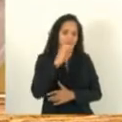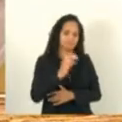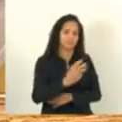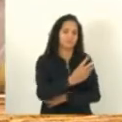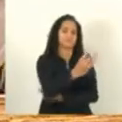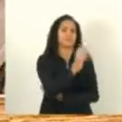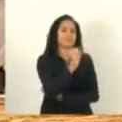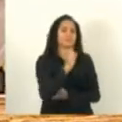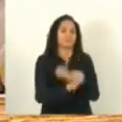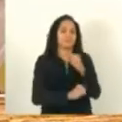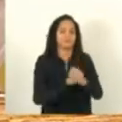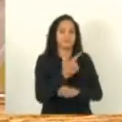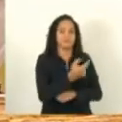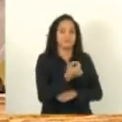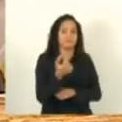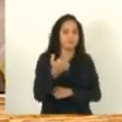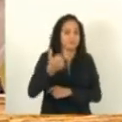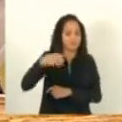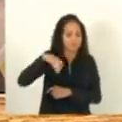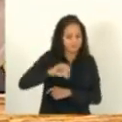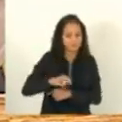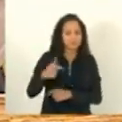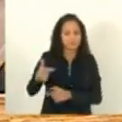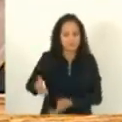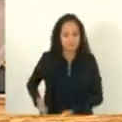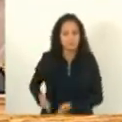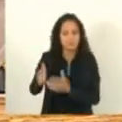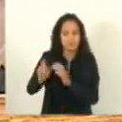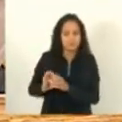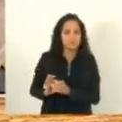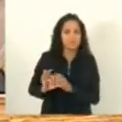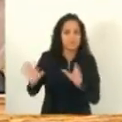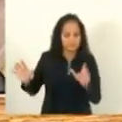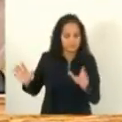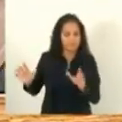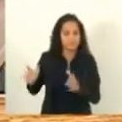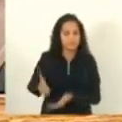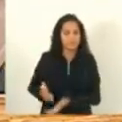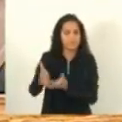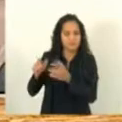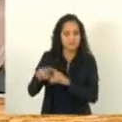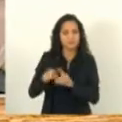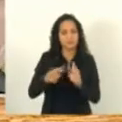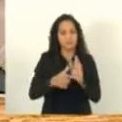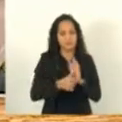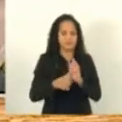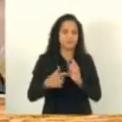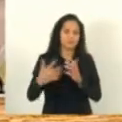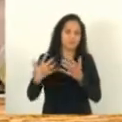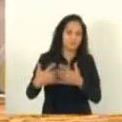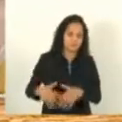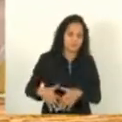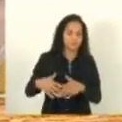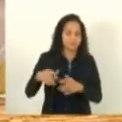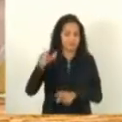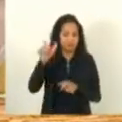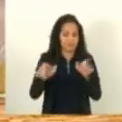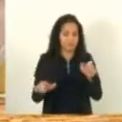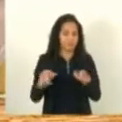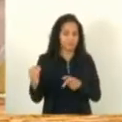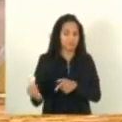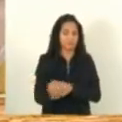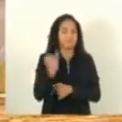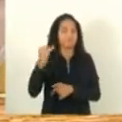PLC 38/2019, que prevê o porte de arma de fogo e o documento de identidade funcional. Nossos agentes são peças